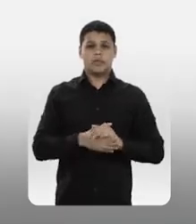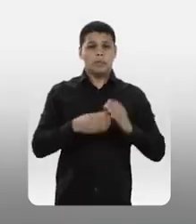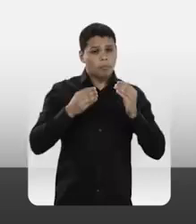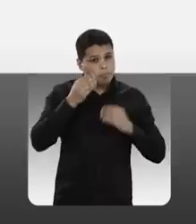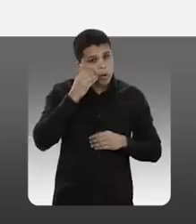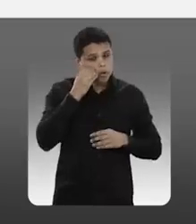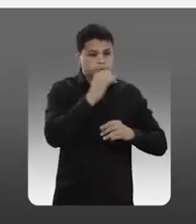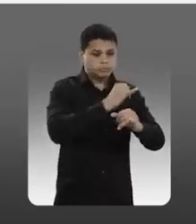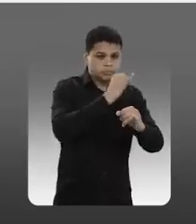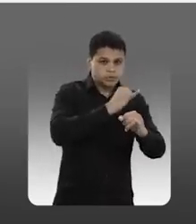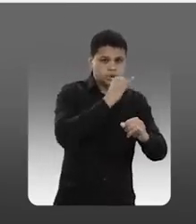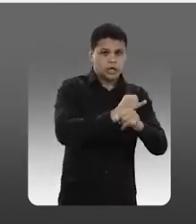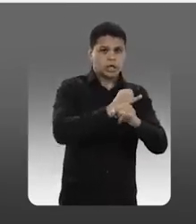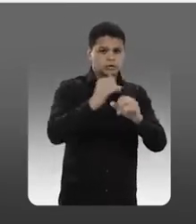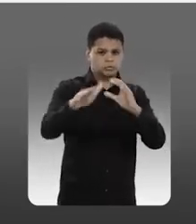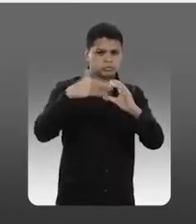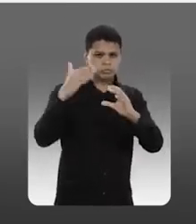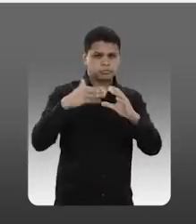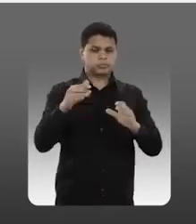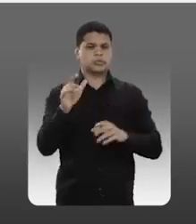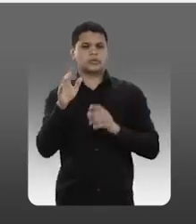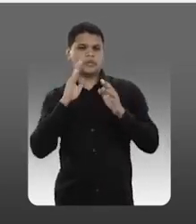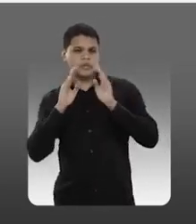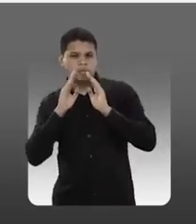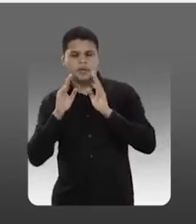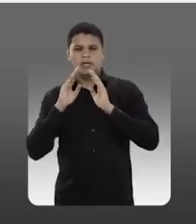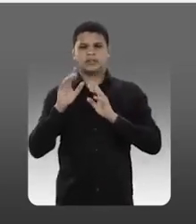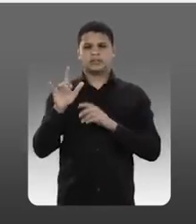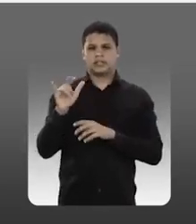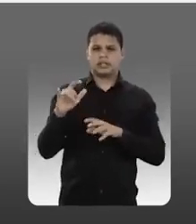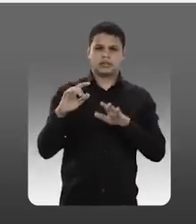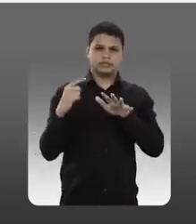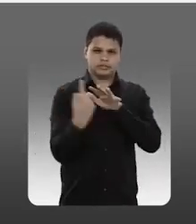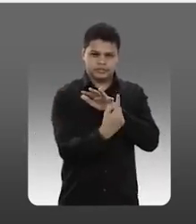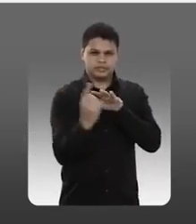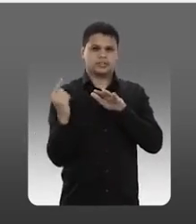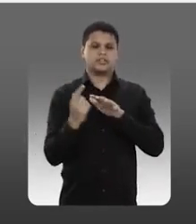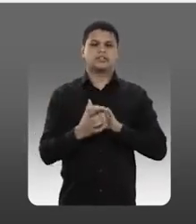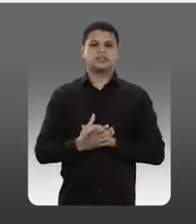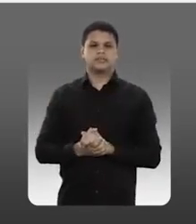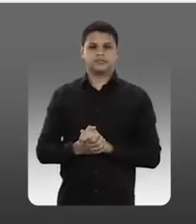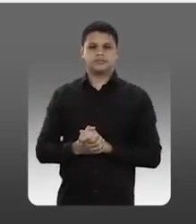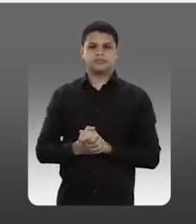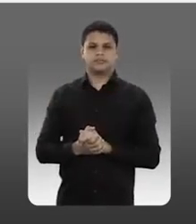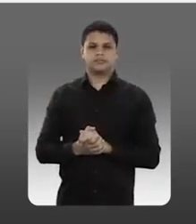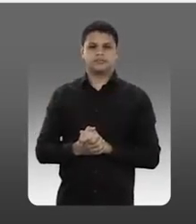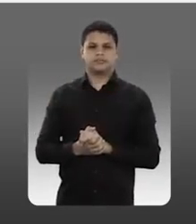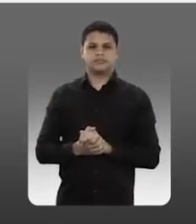A nossa campanha continua na internet. Fale com a gente pelas redes sociais.